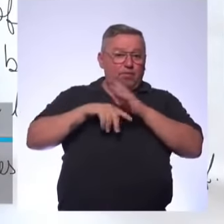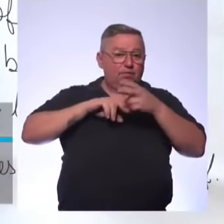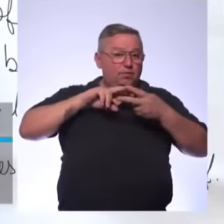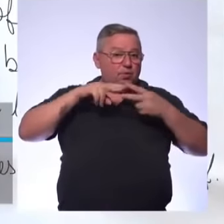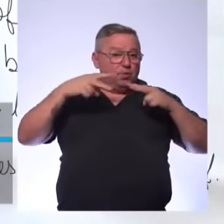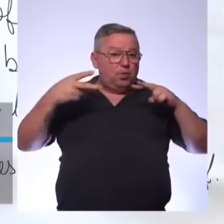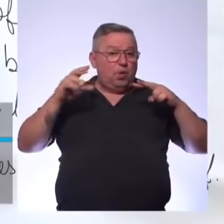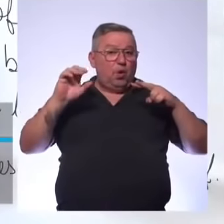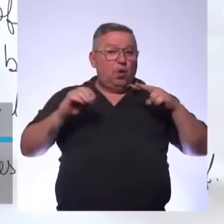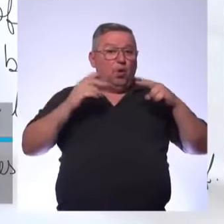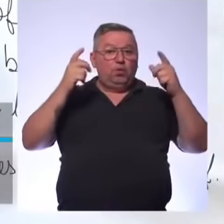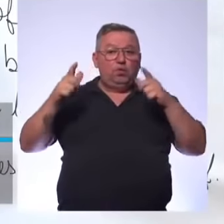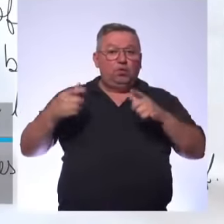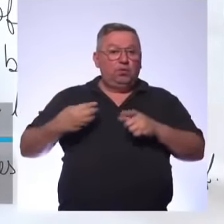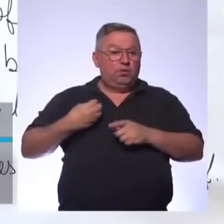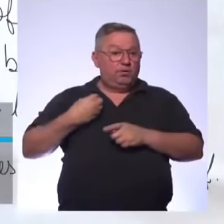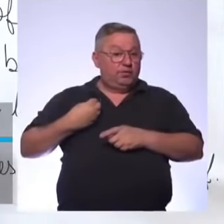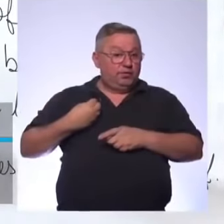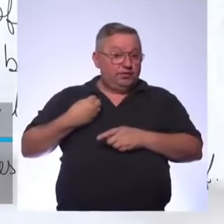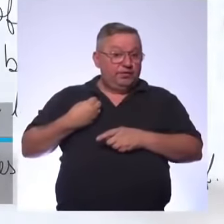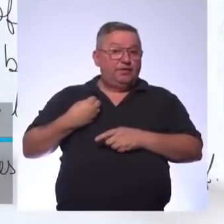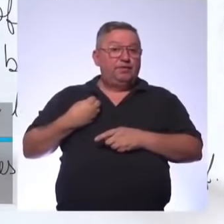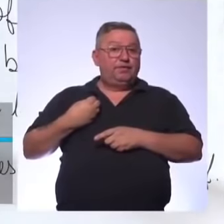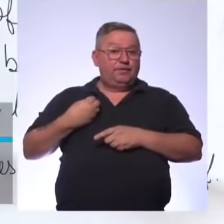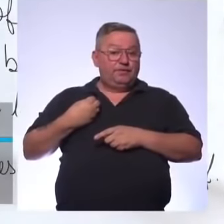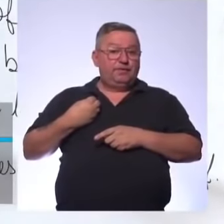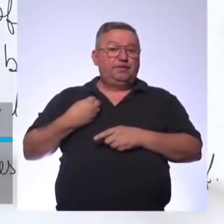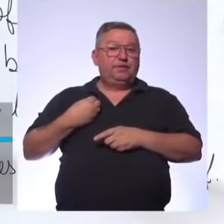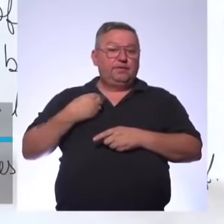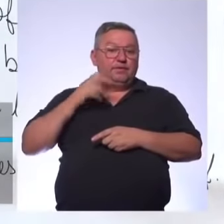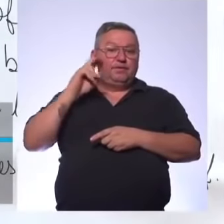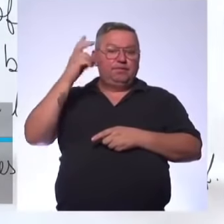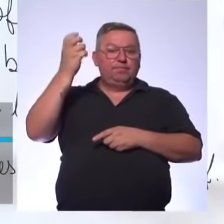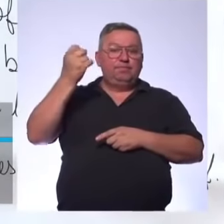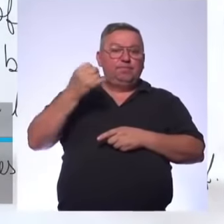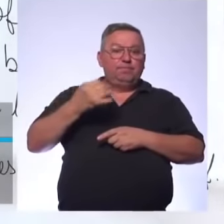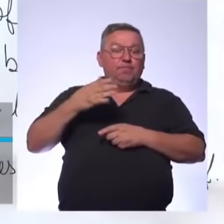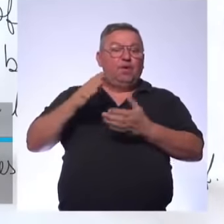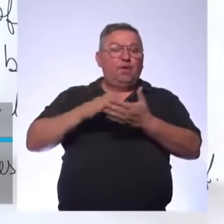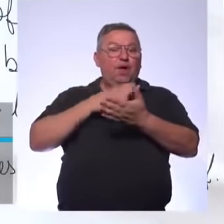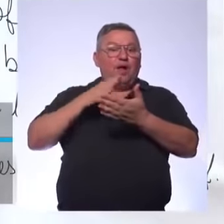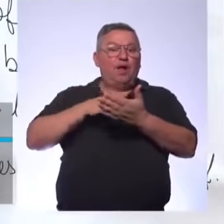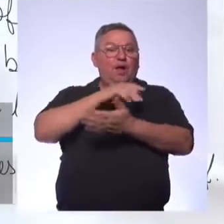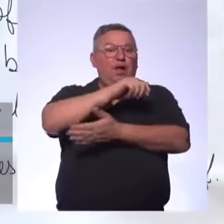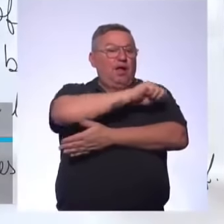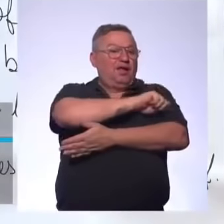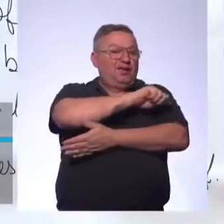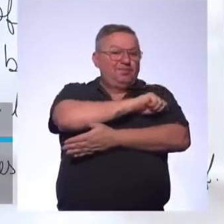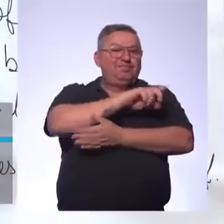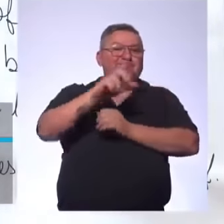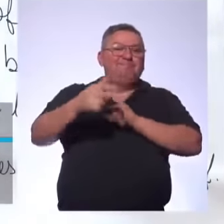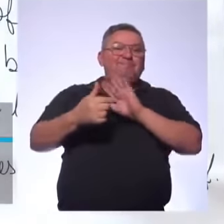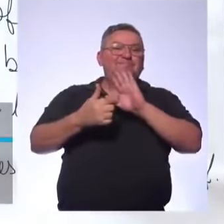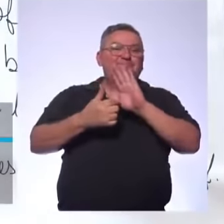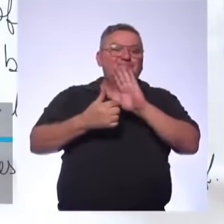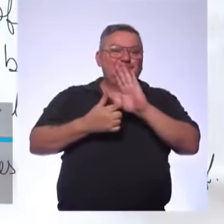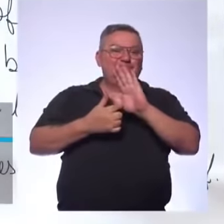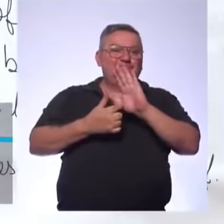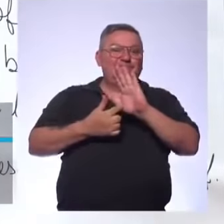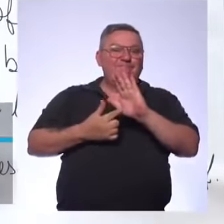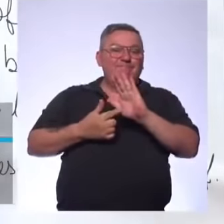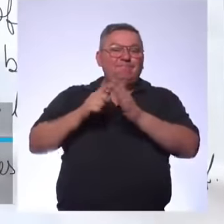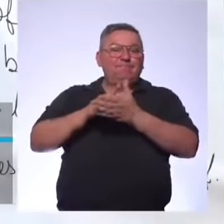a influência do meio ambiente Tá certo então nós vamos ler ali a definição lá no caderno do aluno viu pessoal vou mostrar aqui